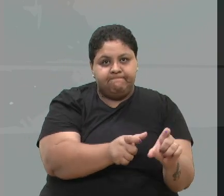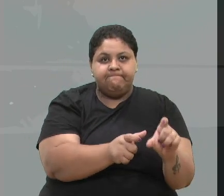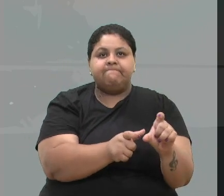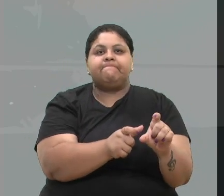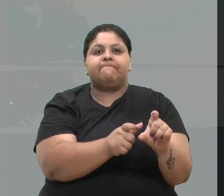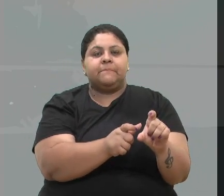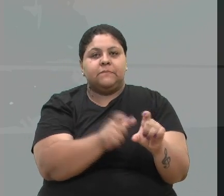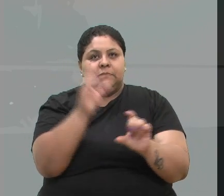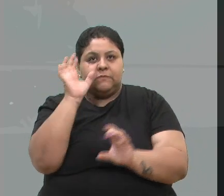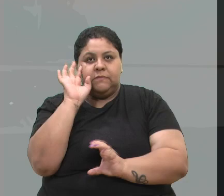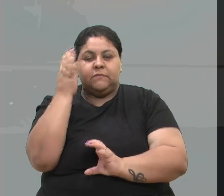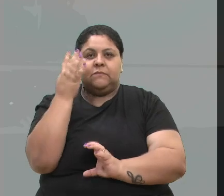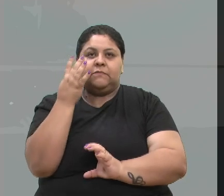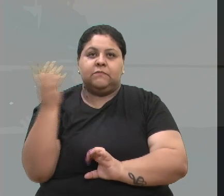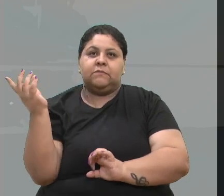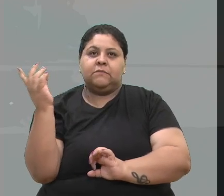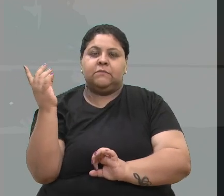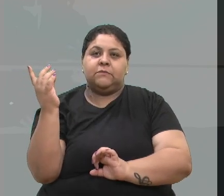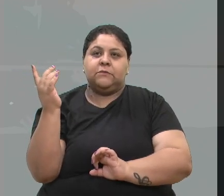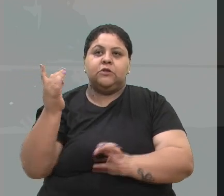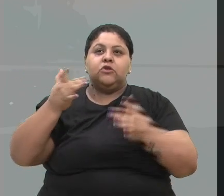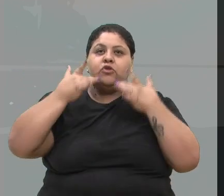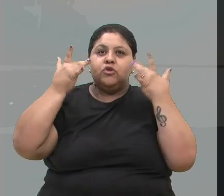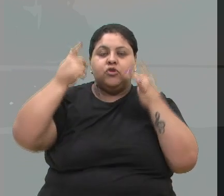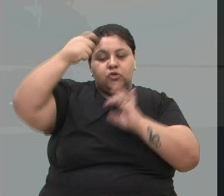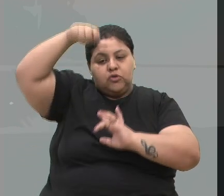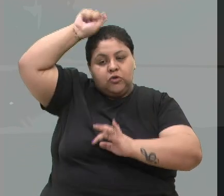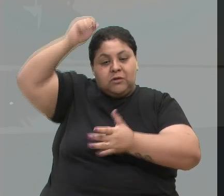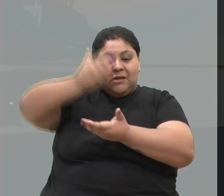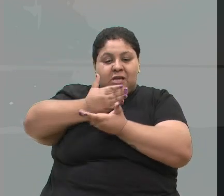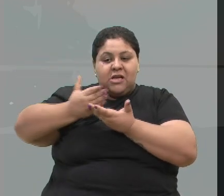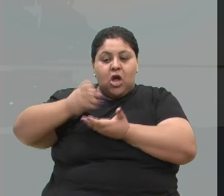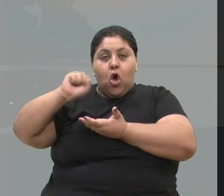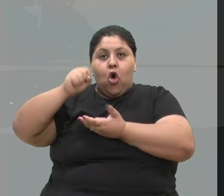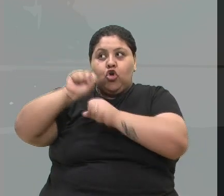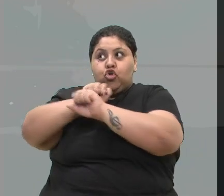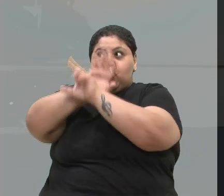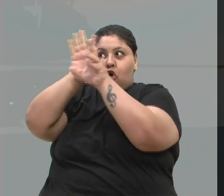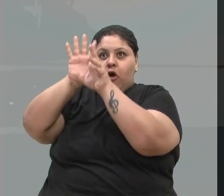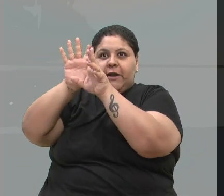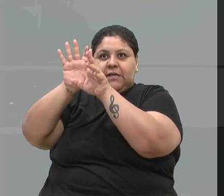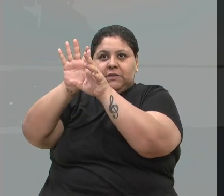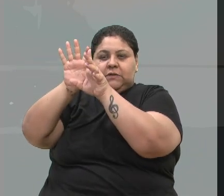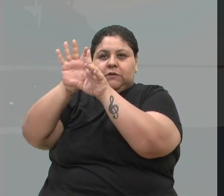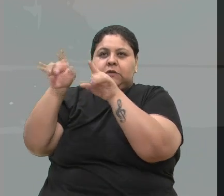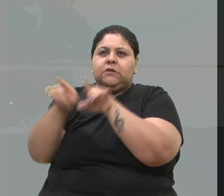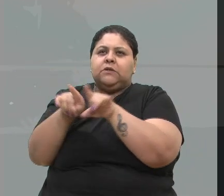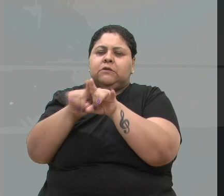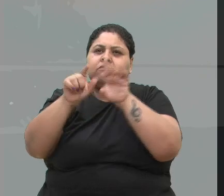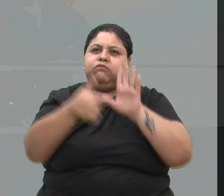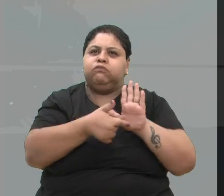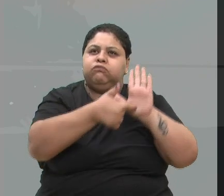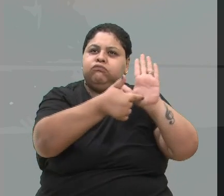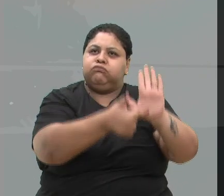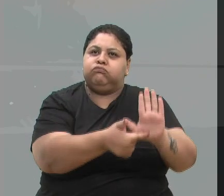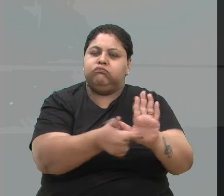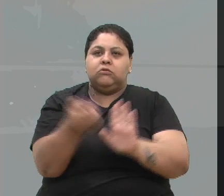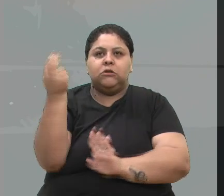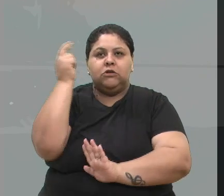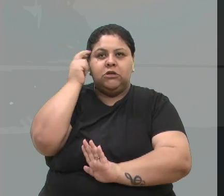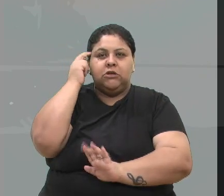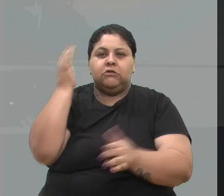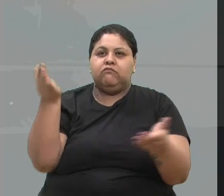Vai acontecer, então, no Teatro da UX, a partir das 8 horas da manhã, tendo uma apresentação cultural